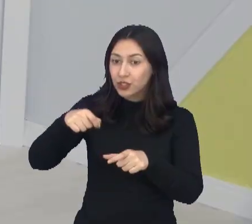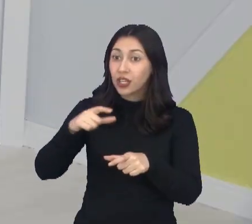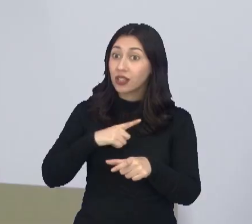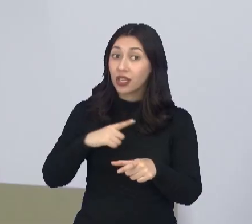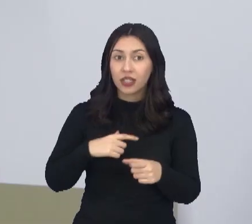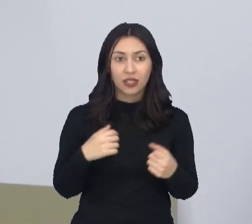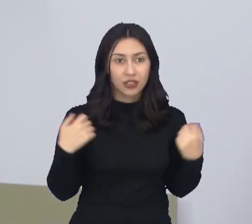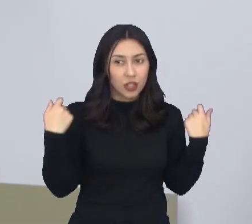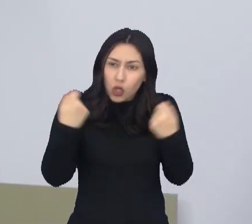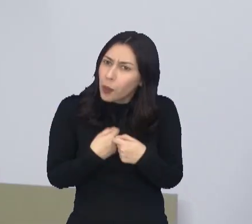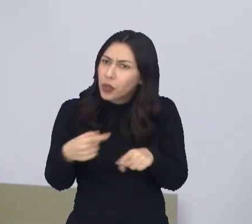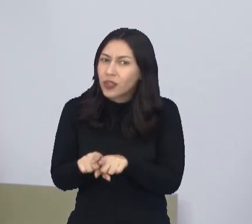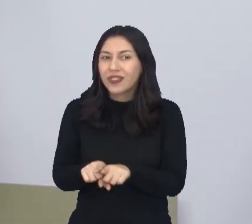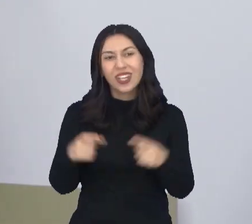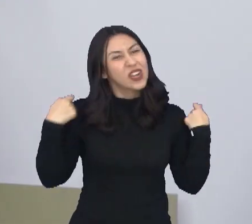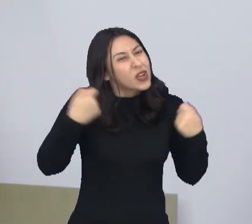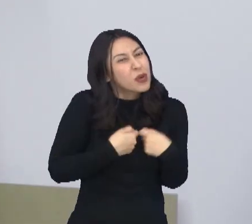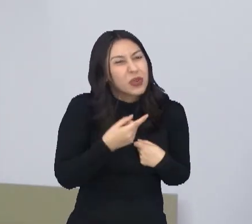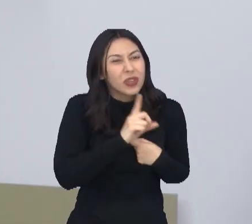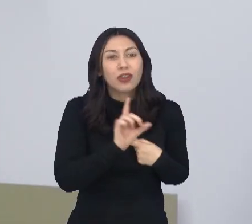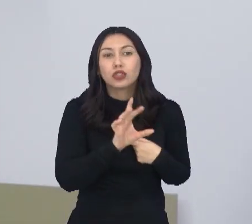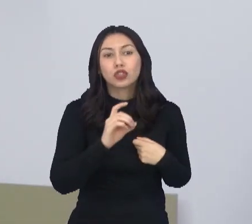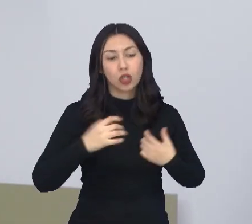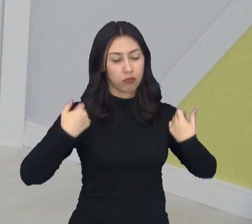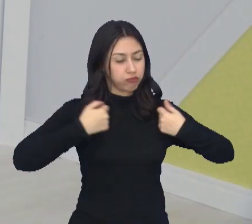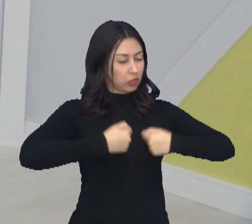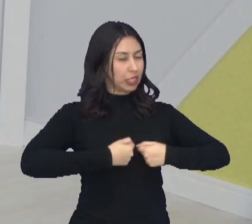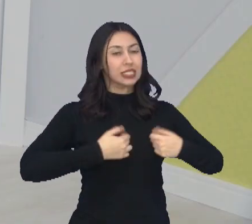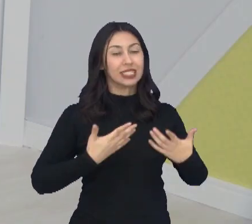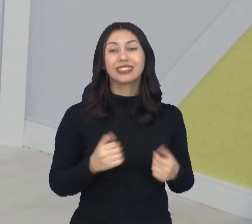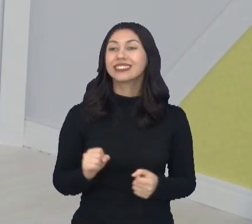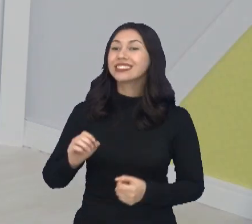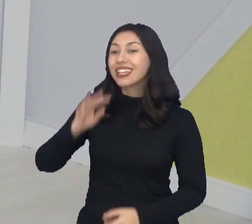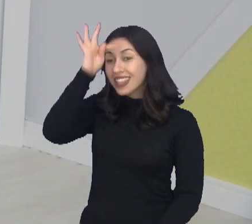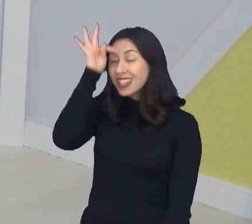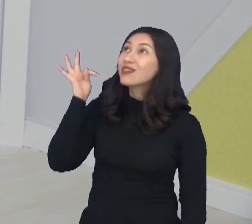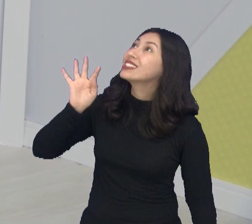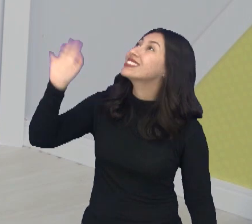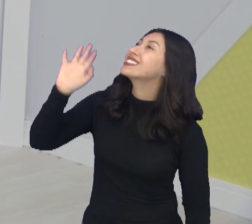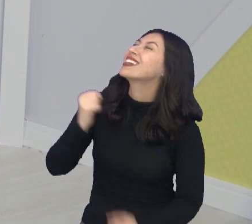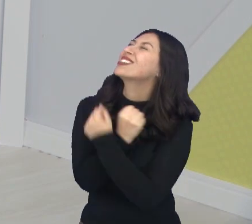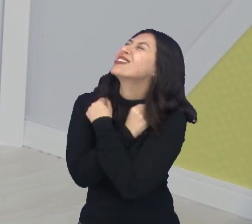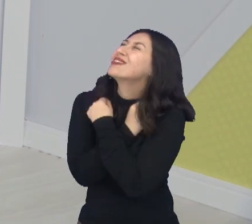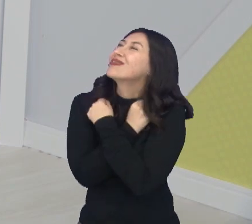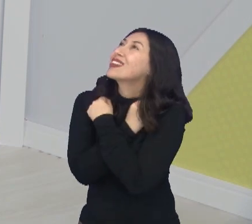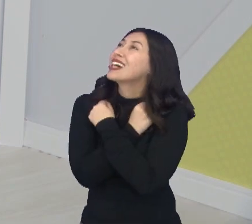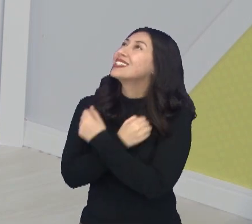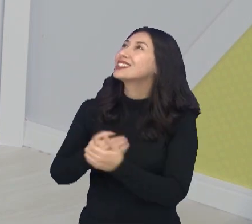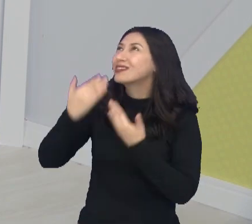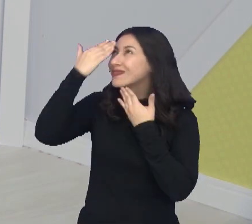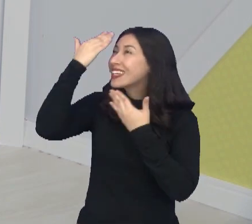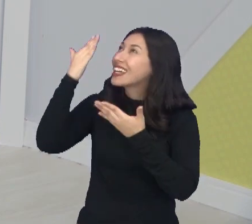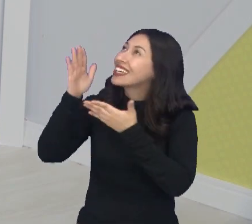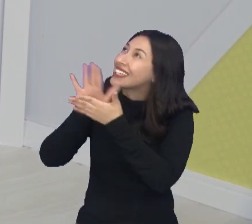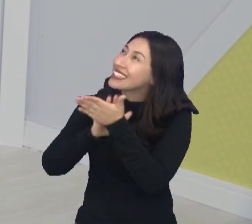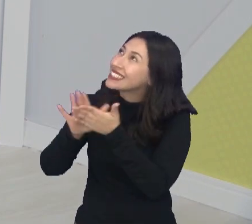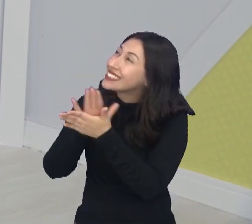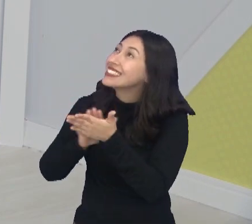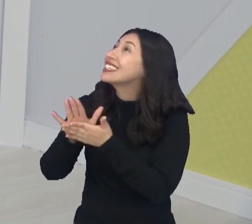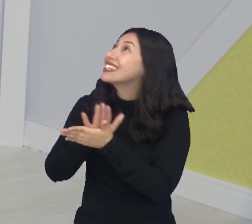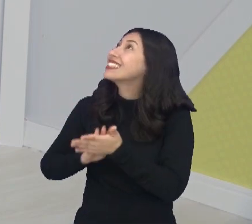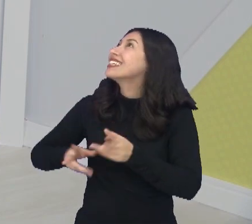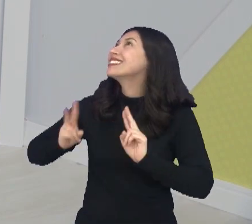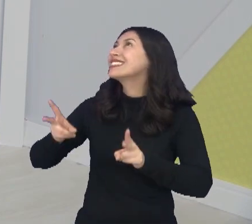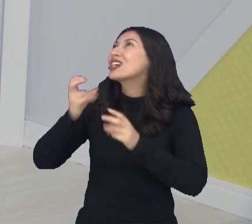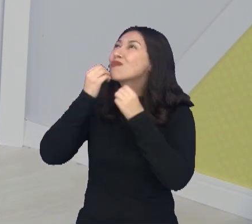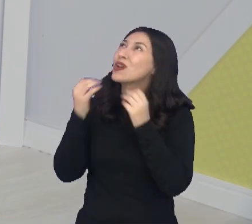também? Cobertor não, mas aí tem um agasalho lá que protege. Então tá bom. Tamires Caetano, grande abraço para você. Obrigado mais uma vez pela sua presença. Sempre